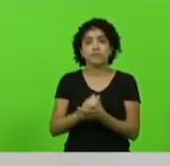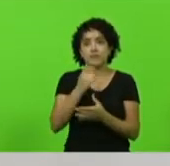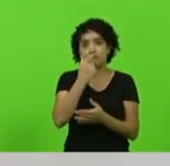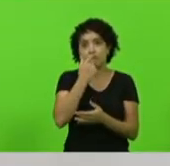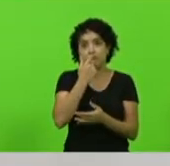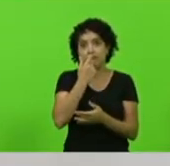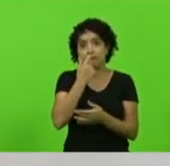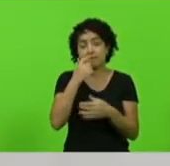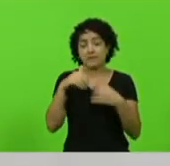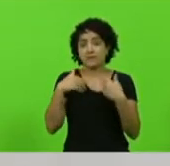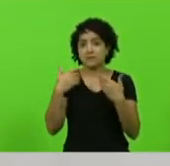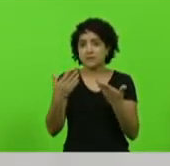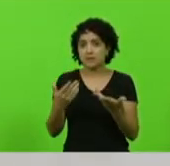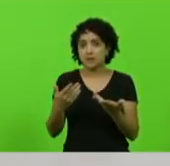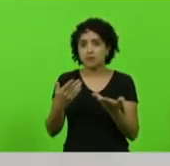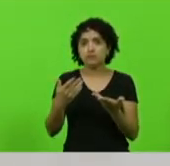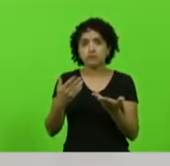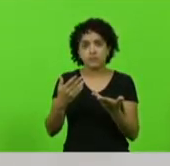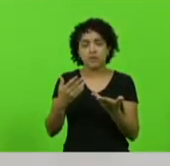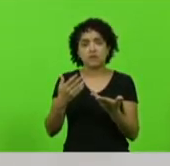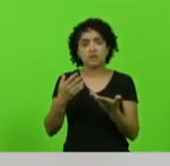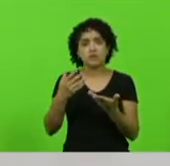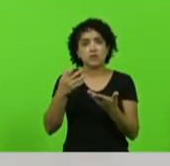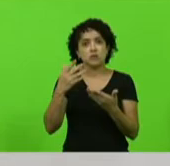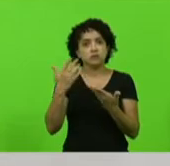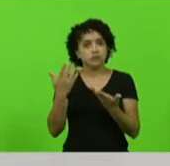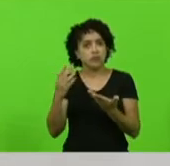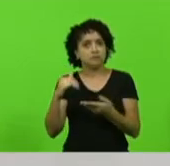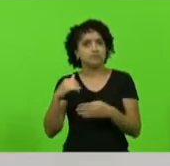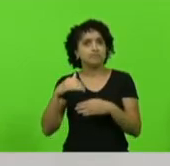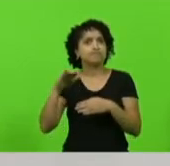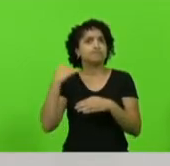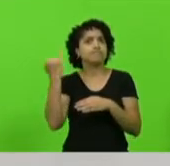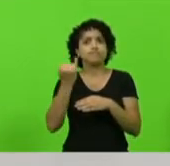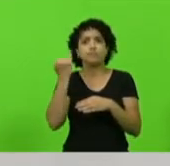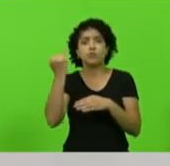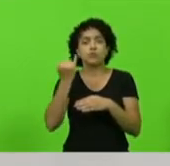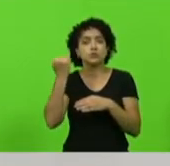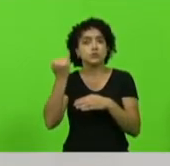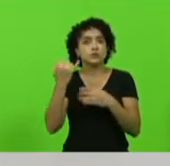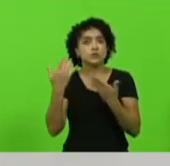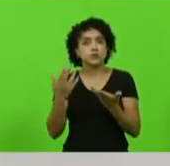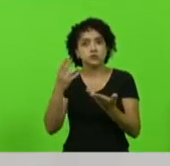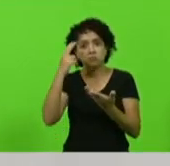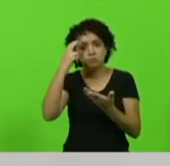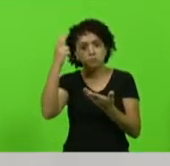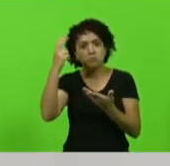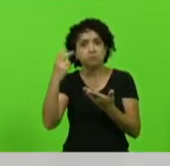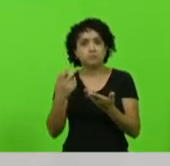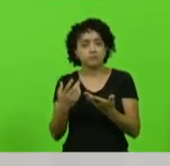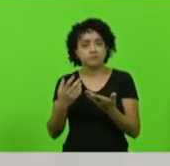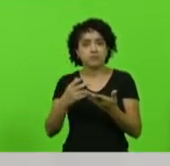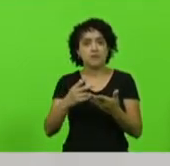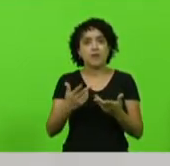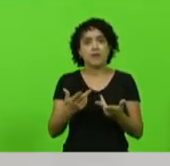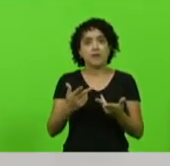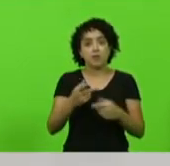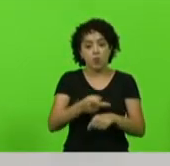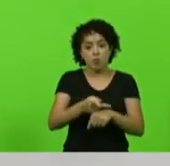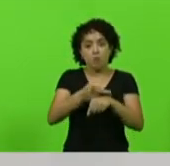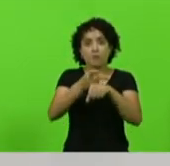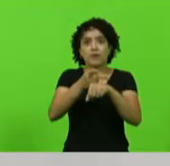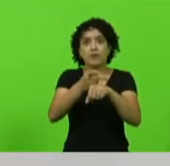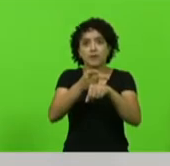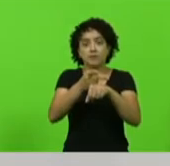Então, o talento foi reconhecido internacionalmente e ele recebeu os prêmios de Crystal Knife, ou seja,